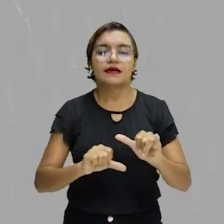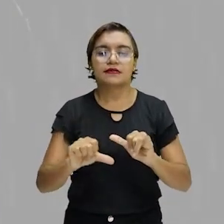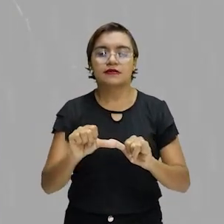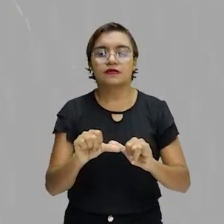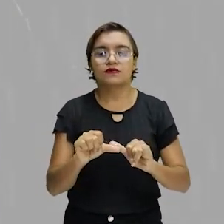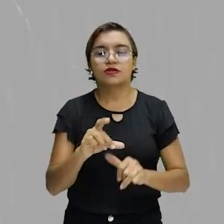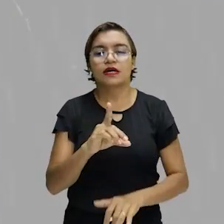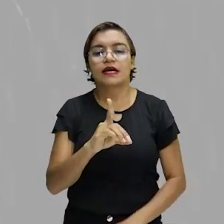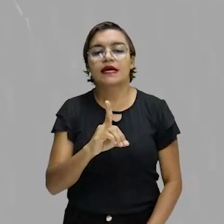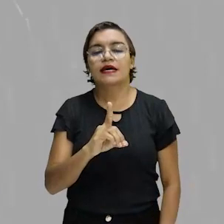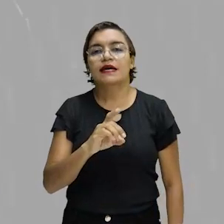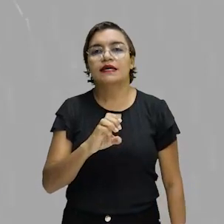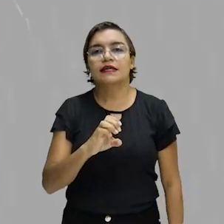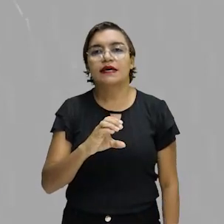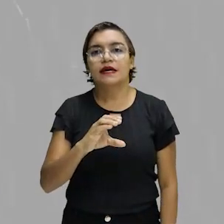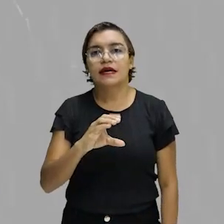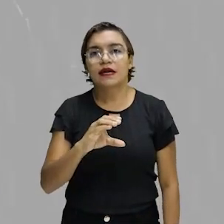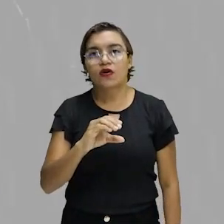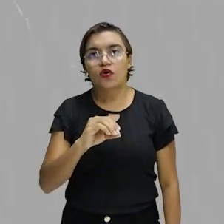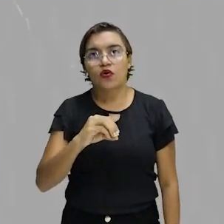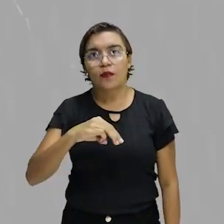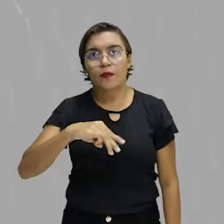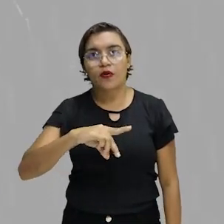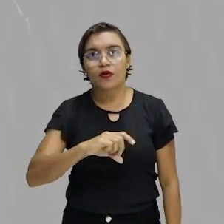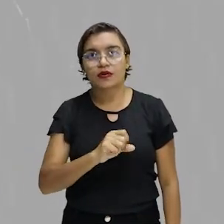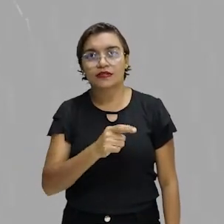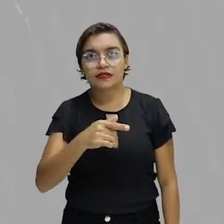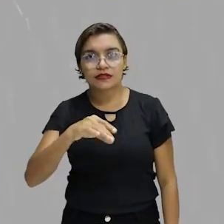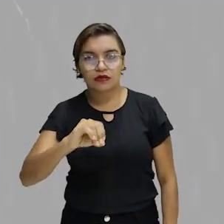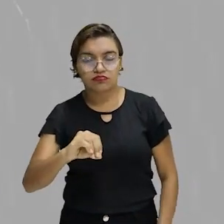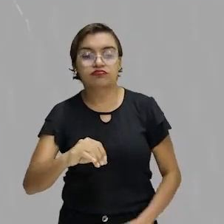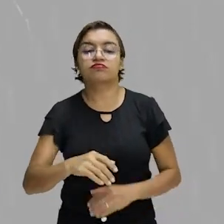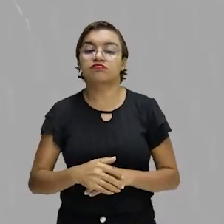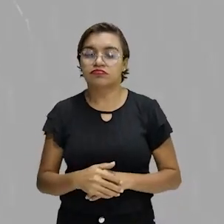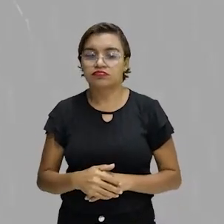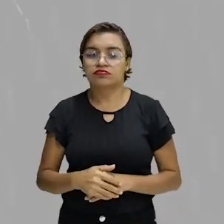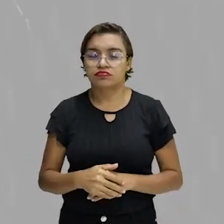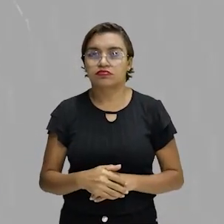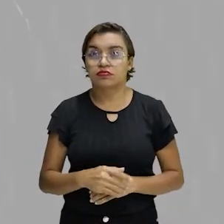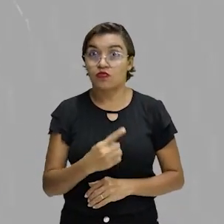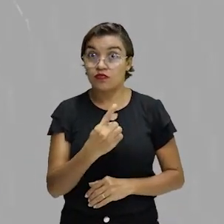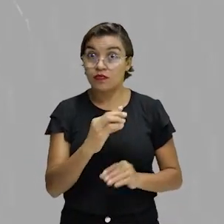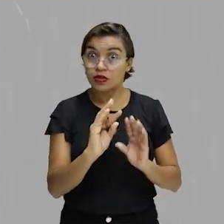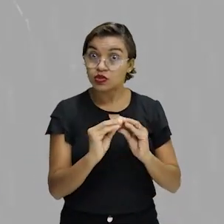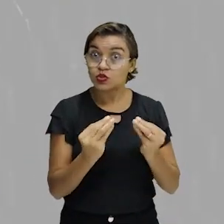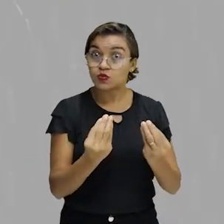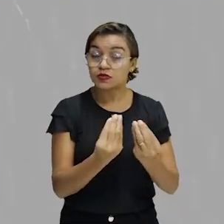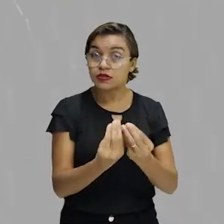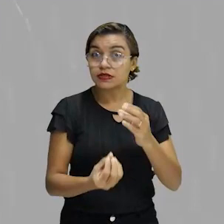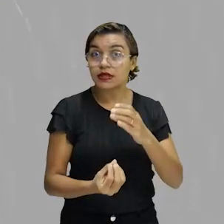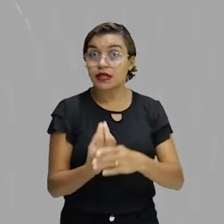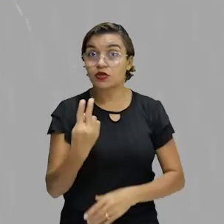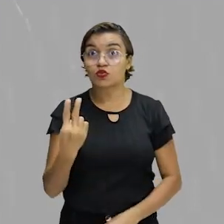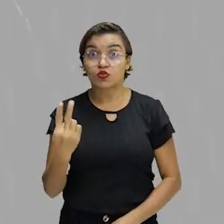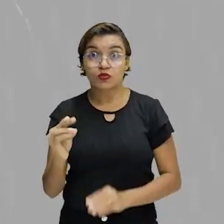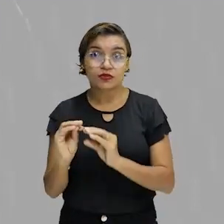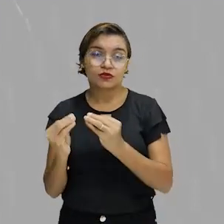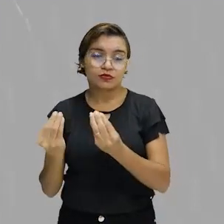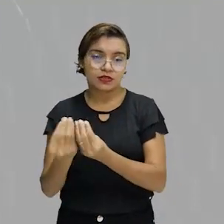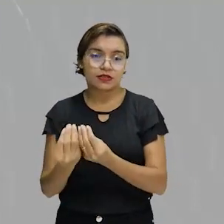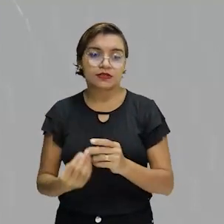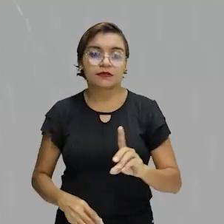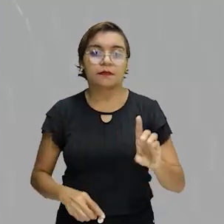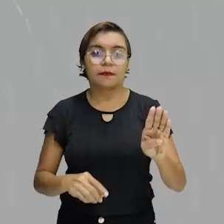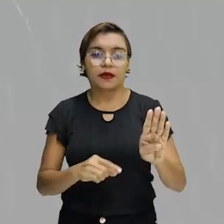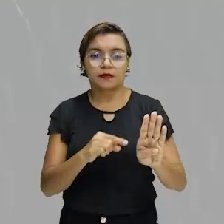decomposição duas é uma uma única substância gerando dois ou mais produtos decomposição letra